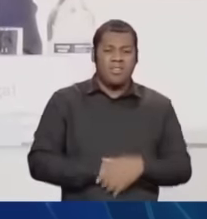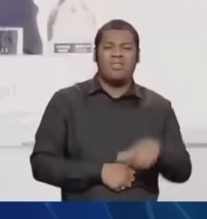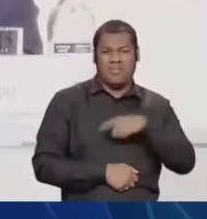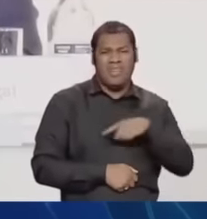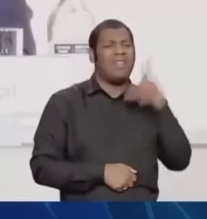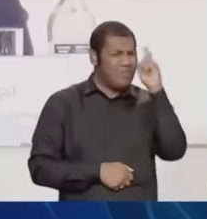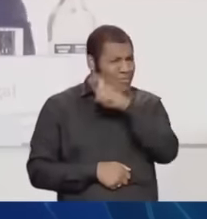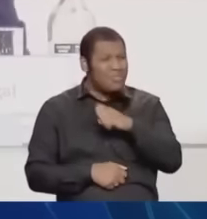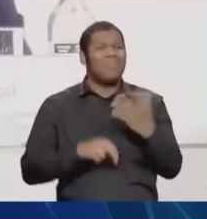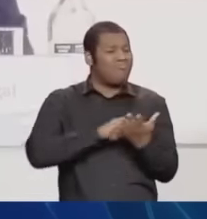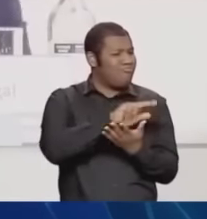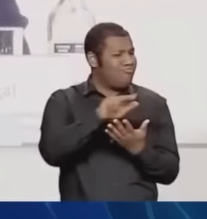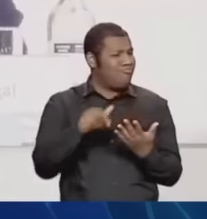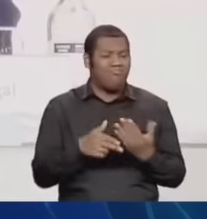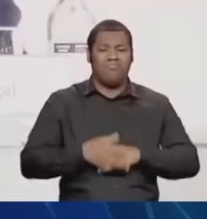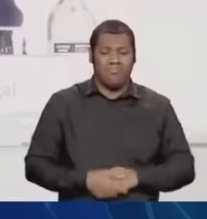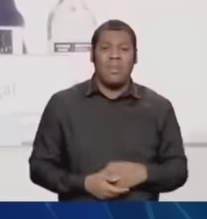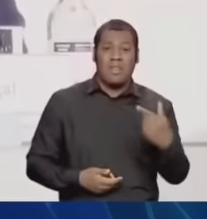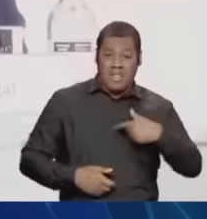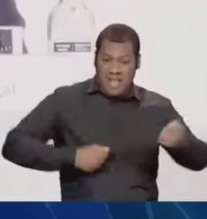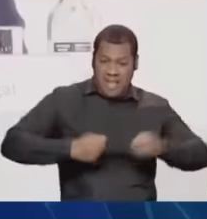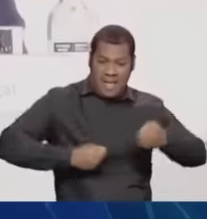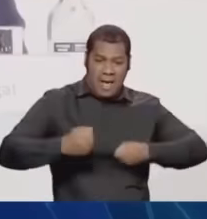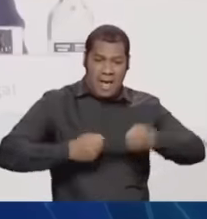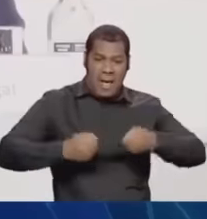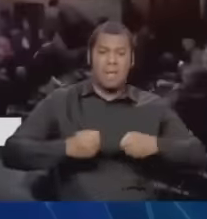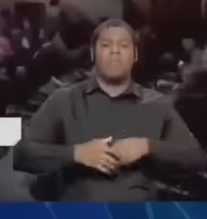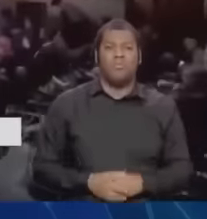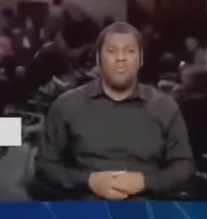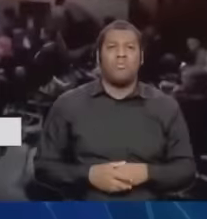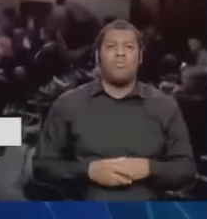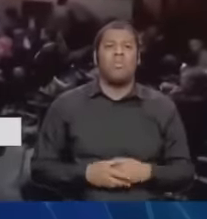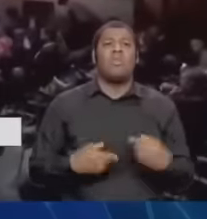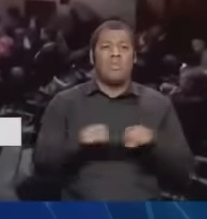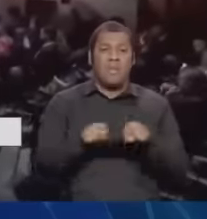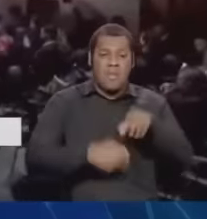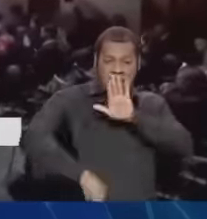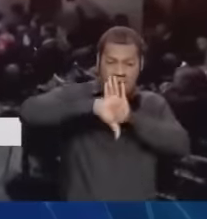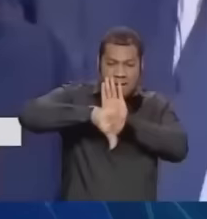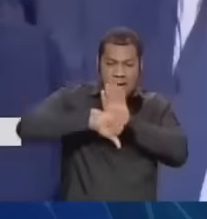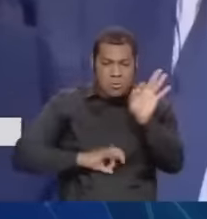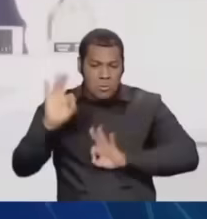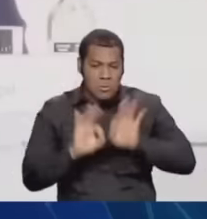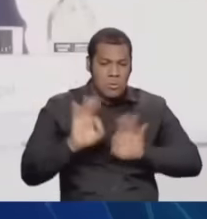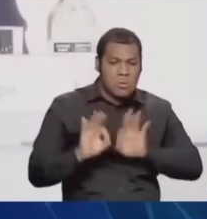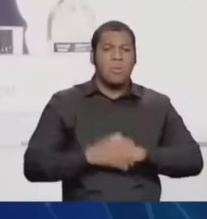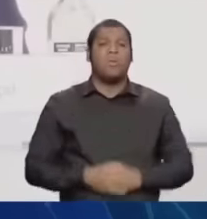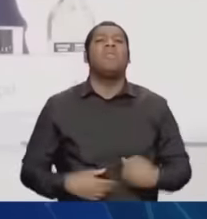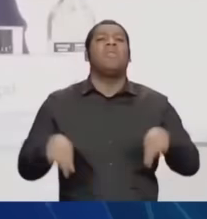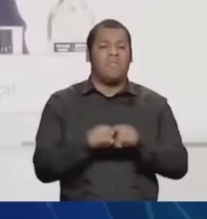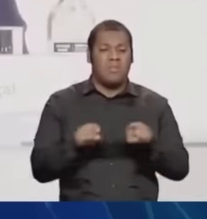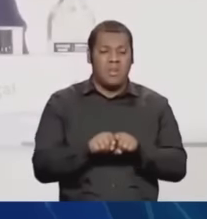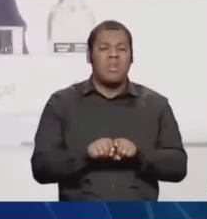da diversidade. Nós enfrentamos o garimpo, nós enfrentamos o crime organizado e nós enfrentamos